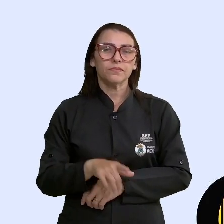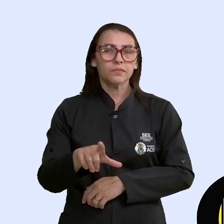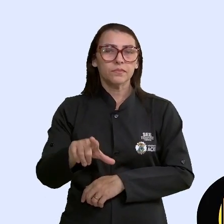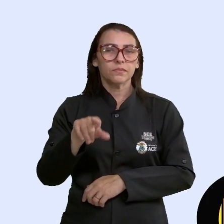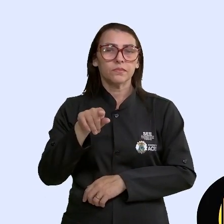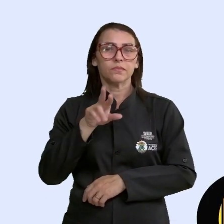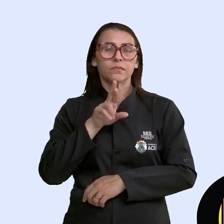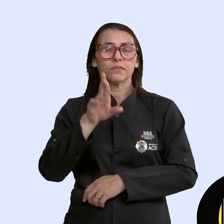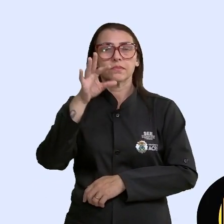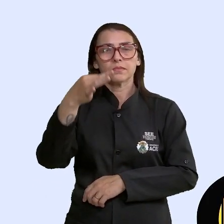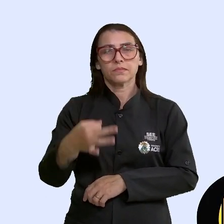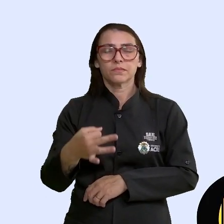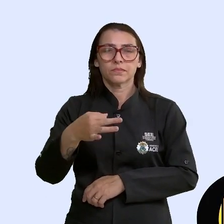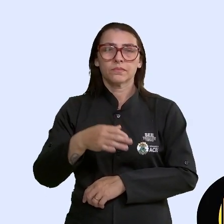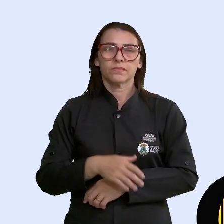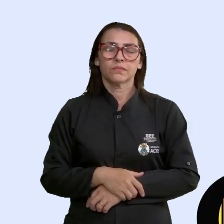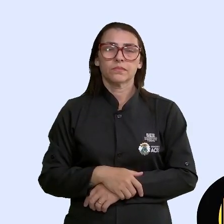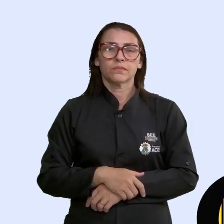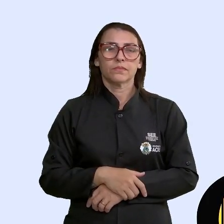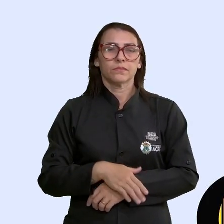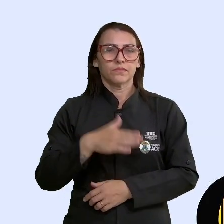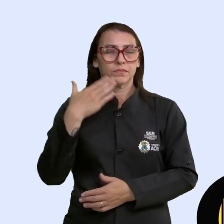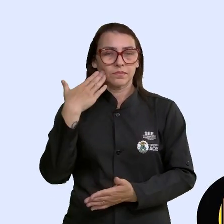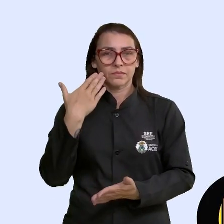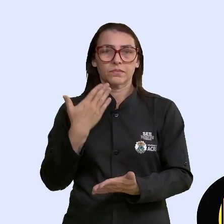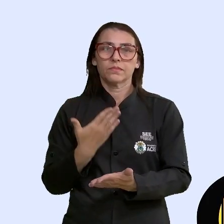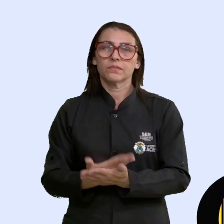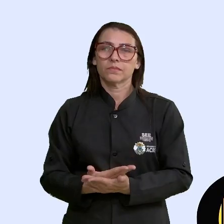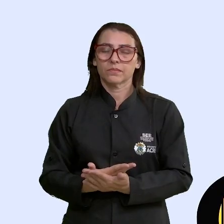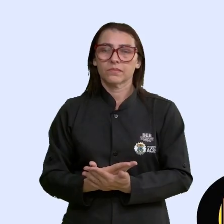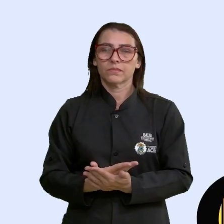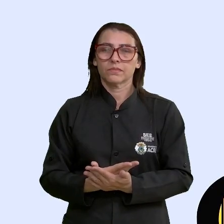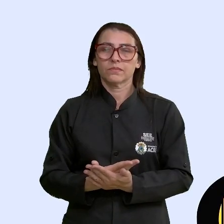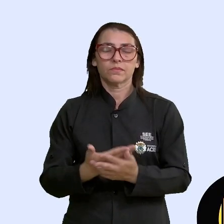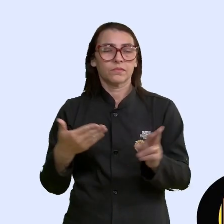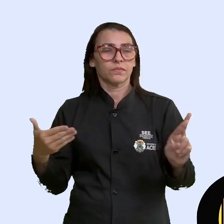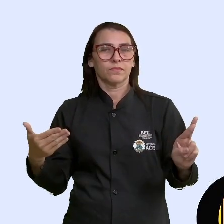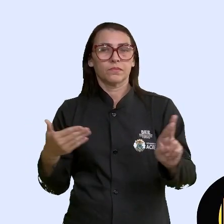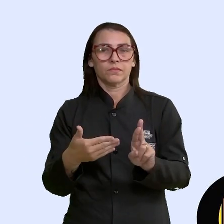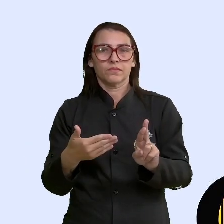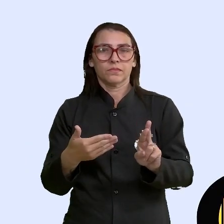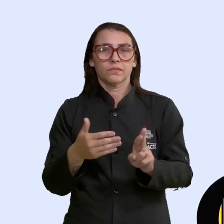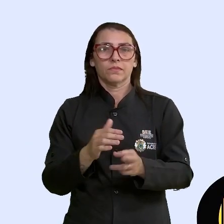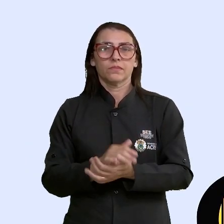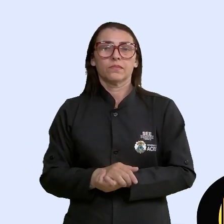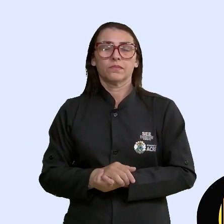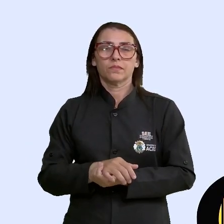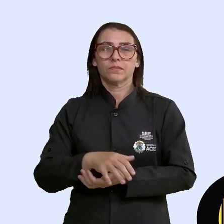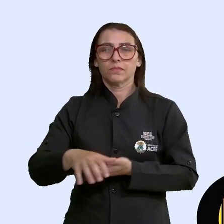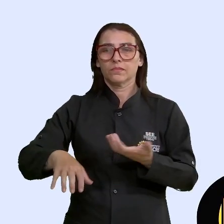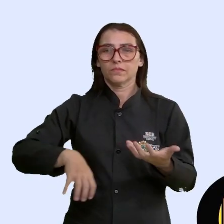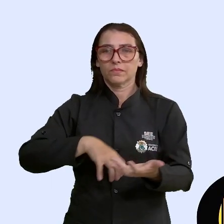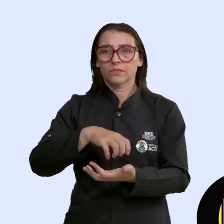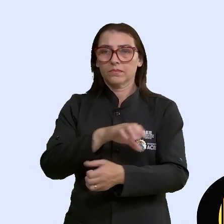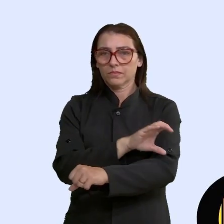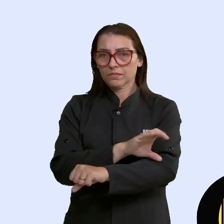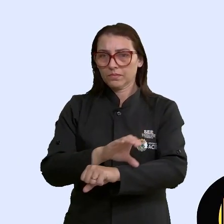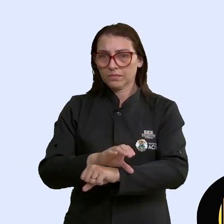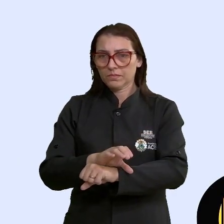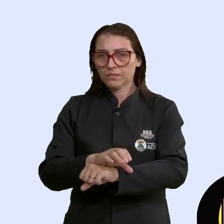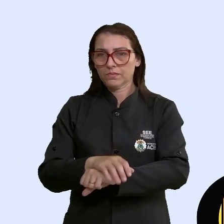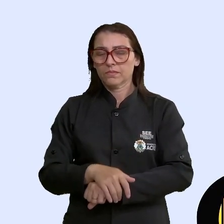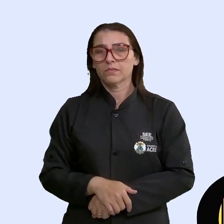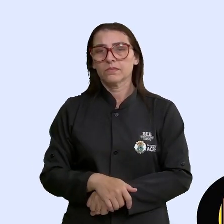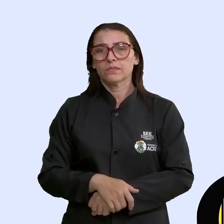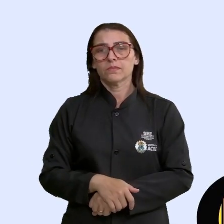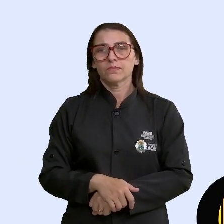sua resposta correta, a que você acredita que se refere ao termo indústria cultural, porque a gente